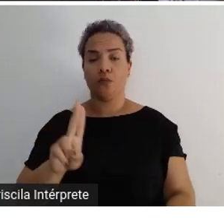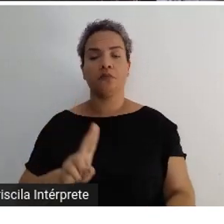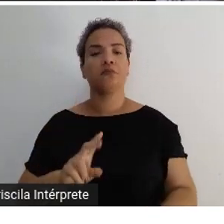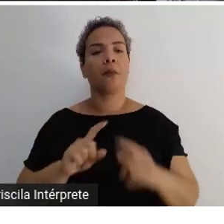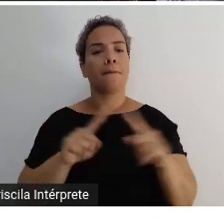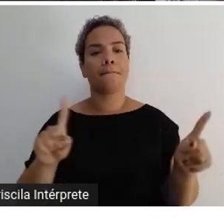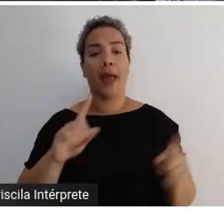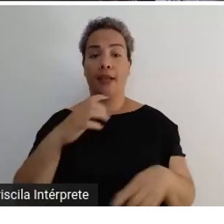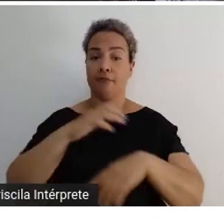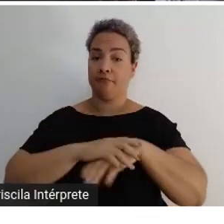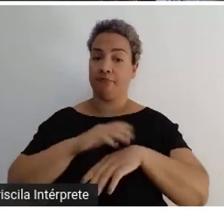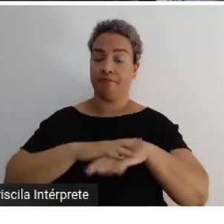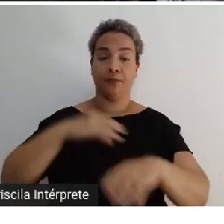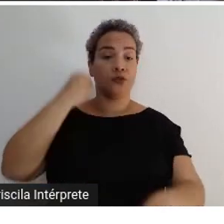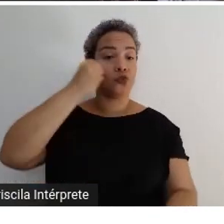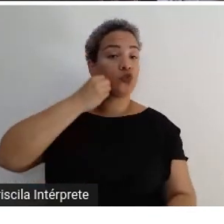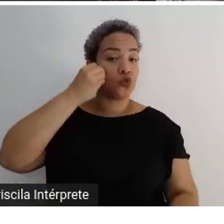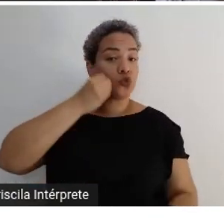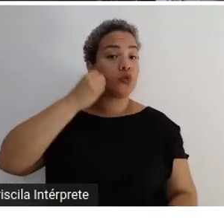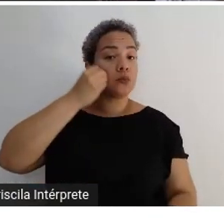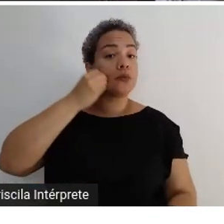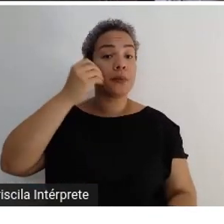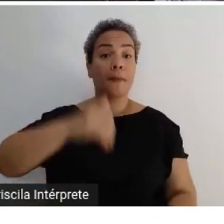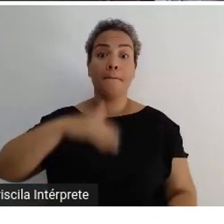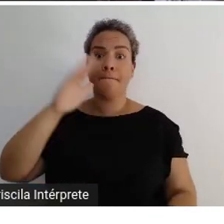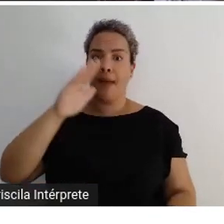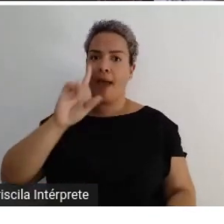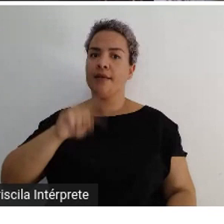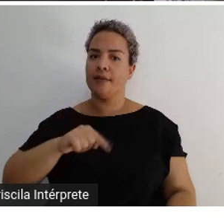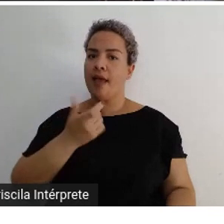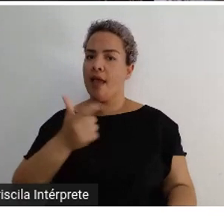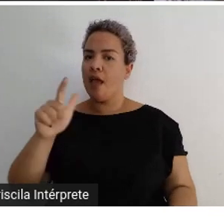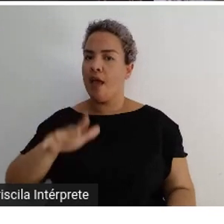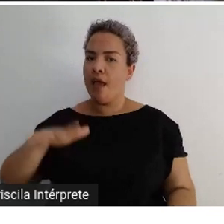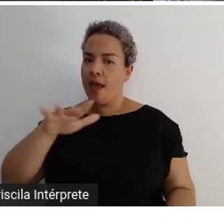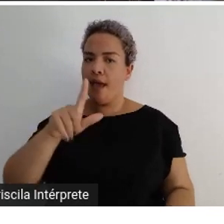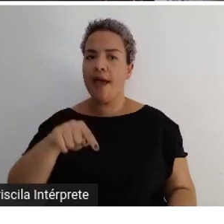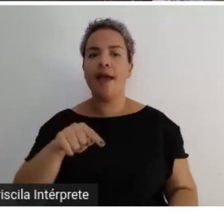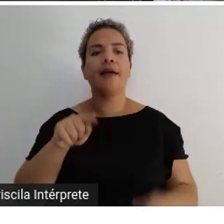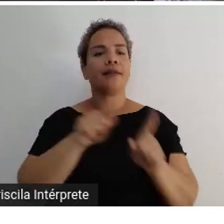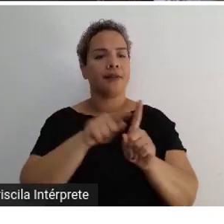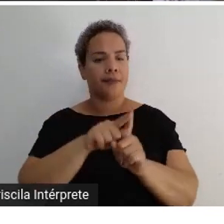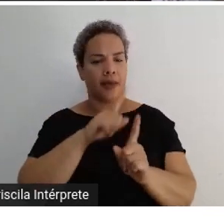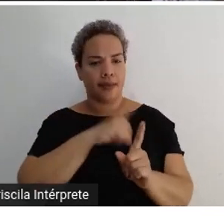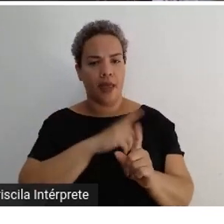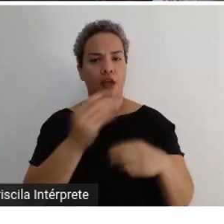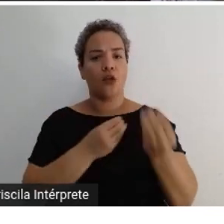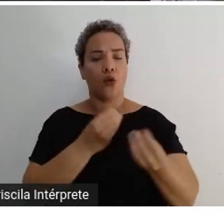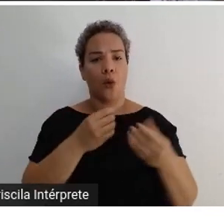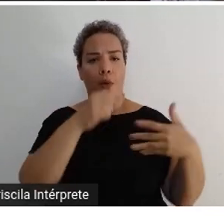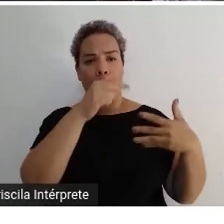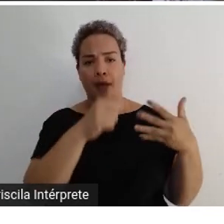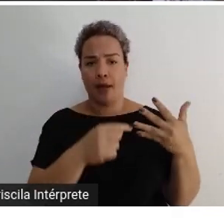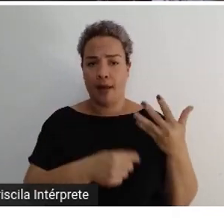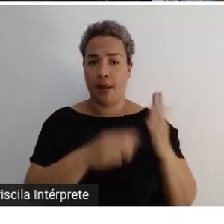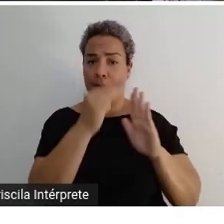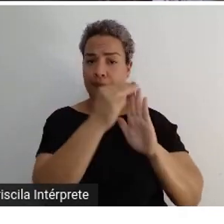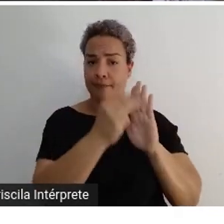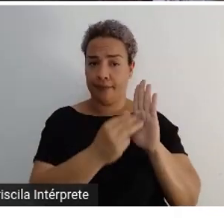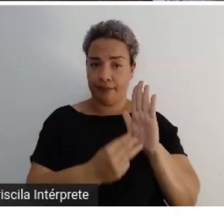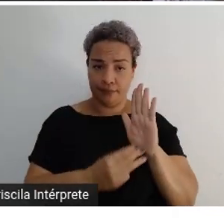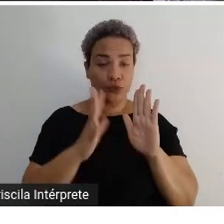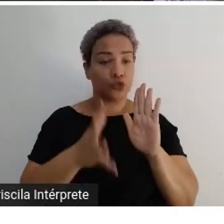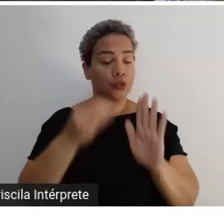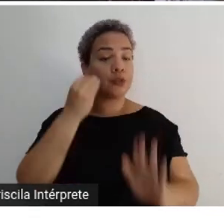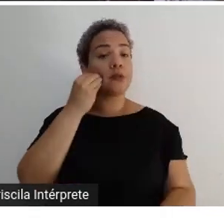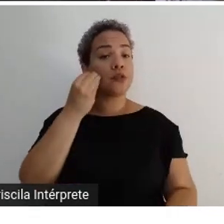minha experiência é maior em Watson, eu resolvi trazer aqui algumas metodologias que eu já testei